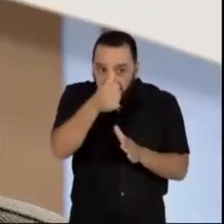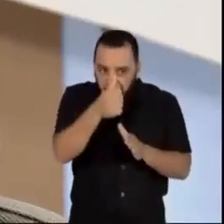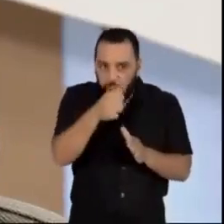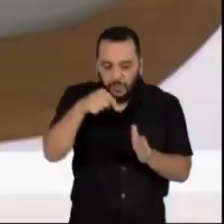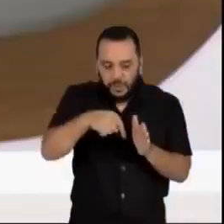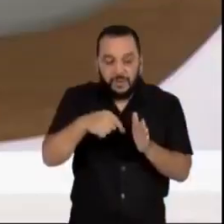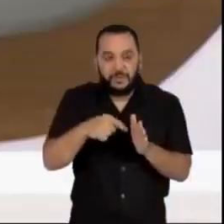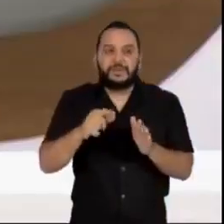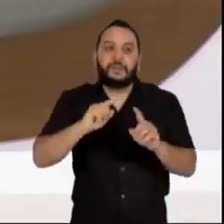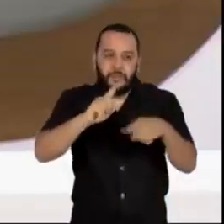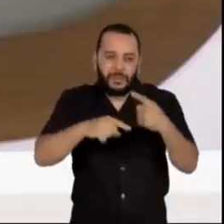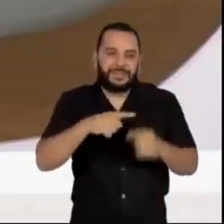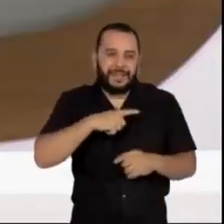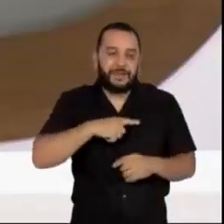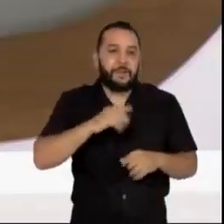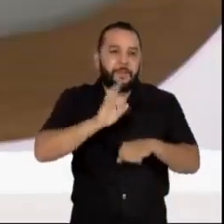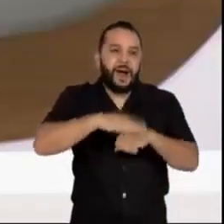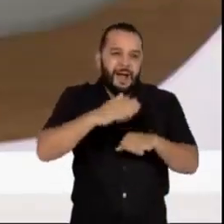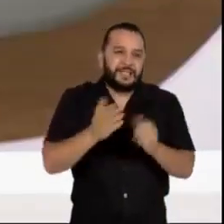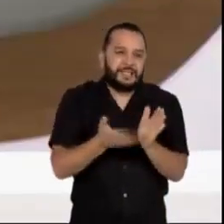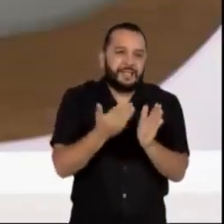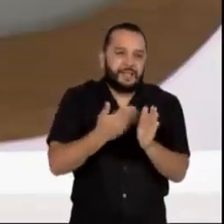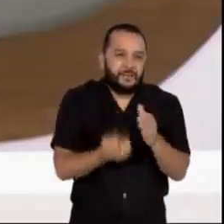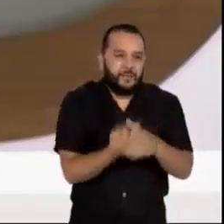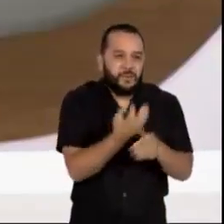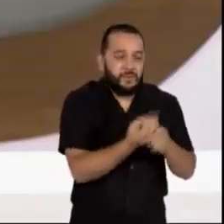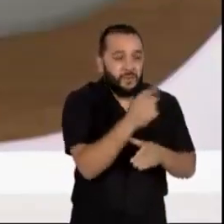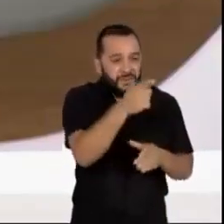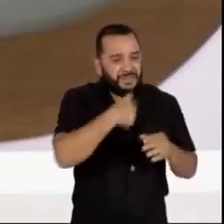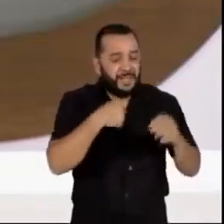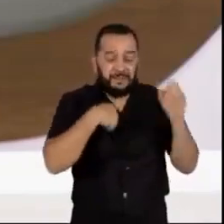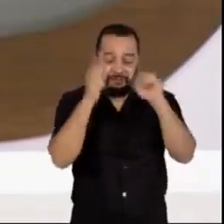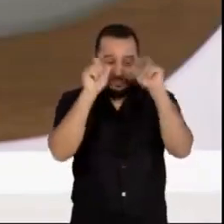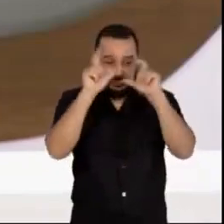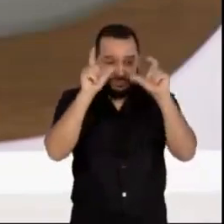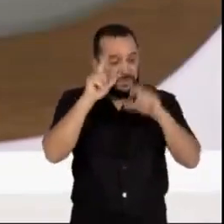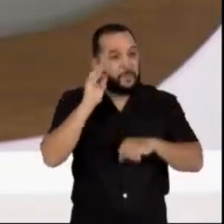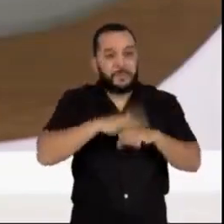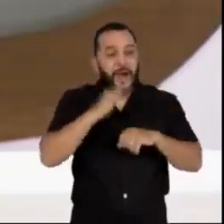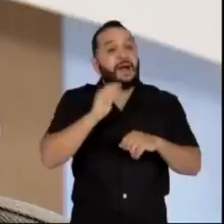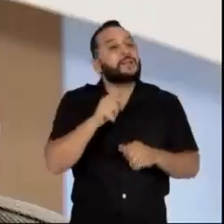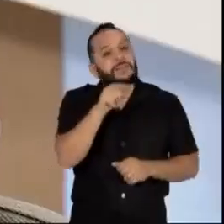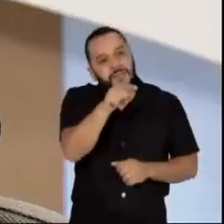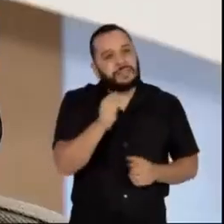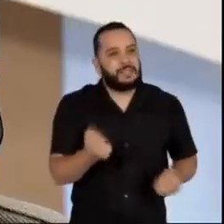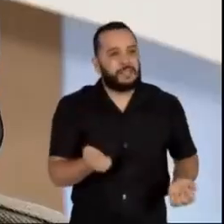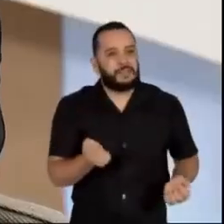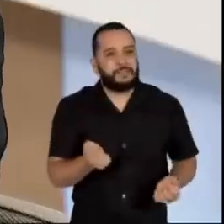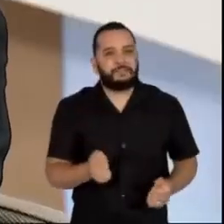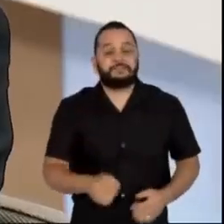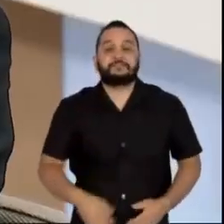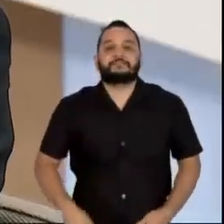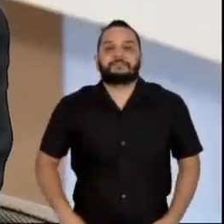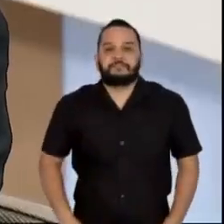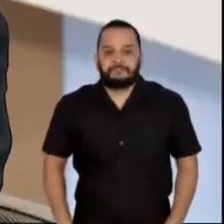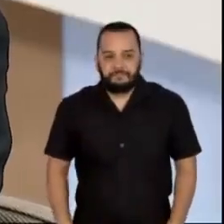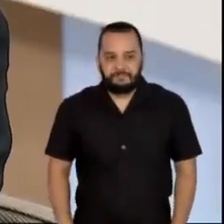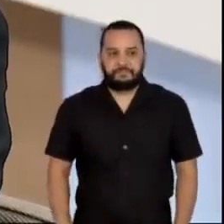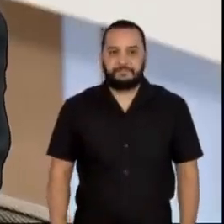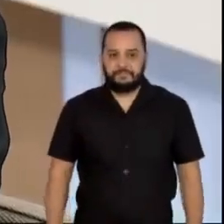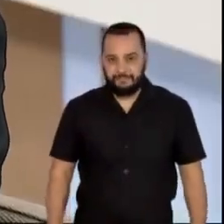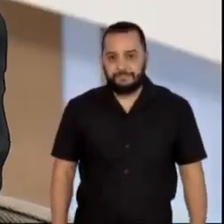o que foi que mais mexeu com você o que foi que mais chocou foi que mais te surpreendeu é bem essa é